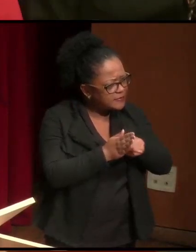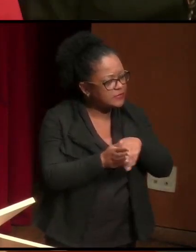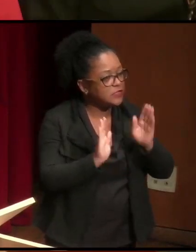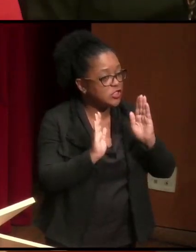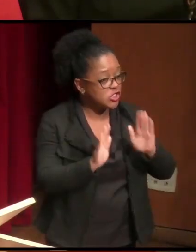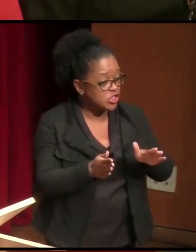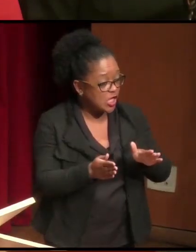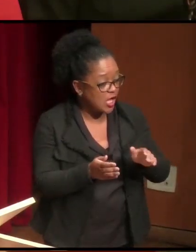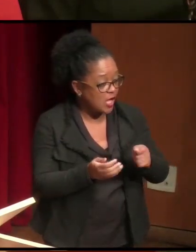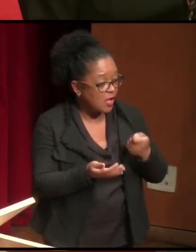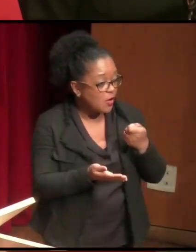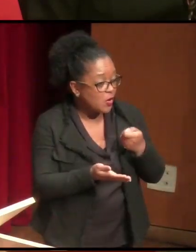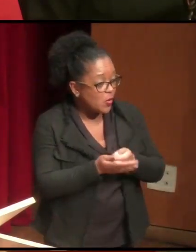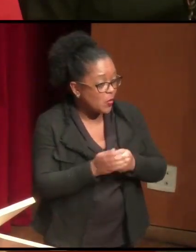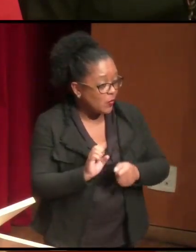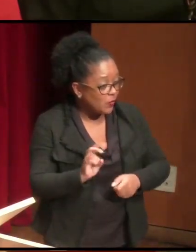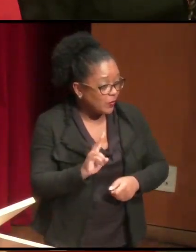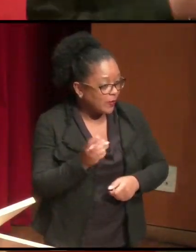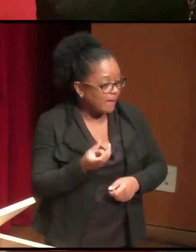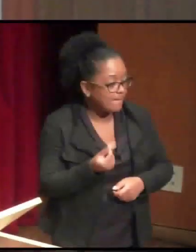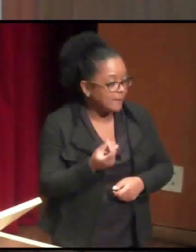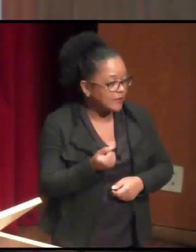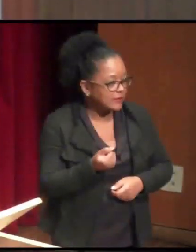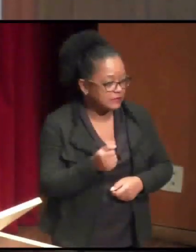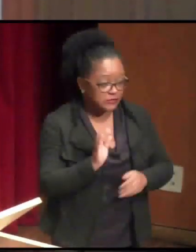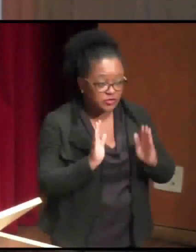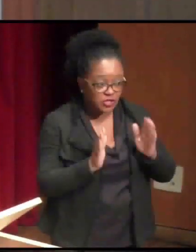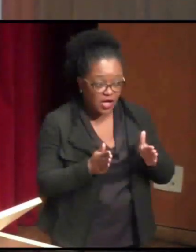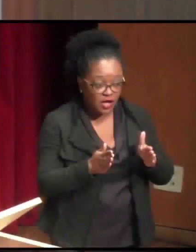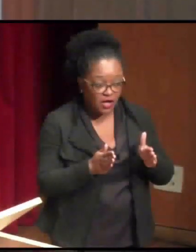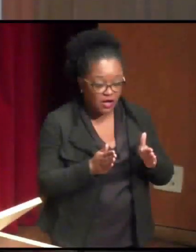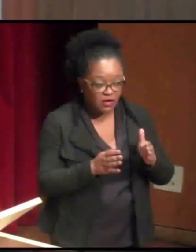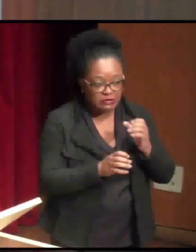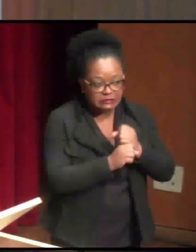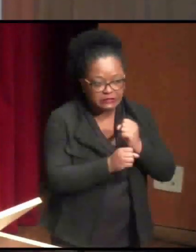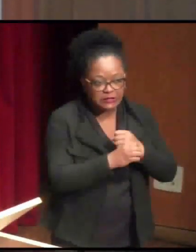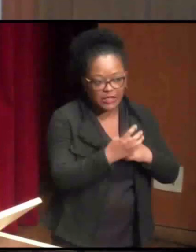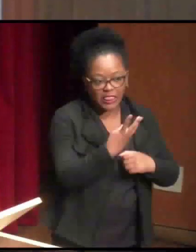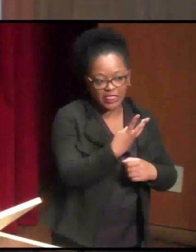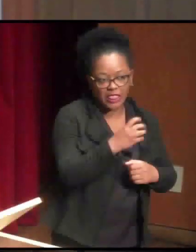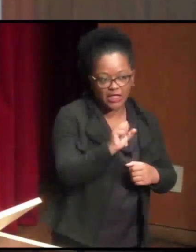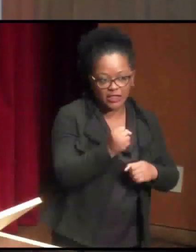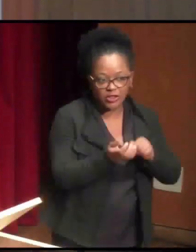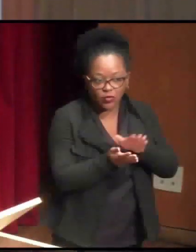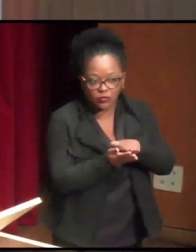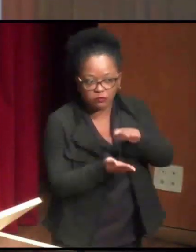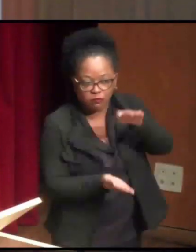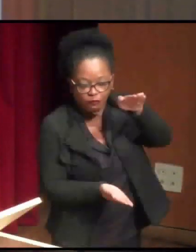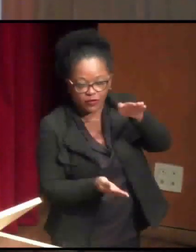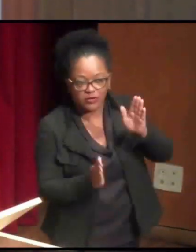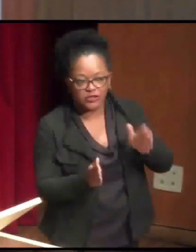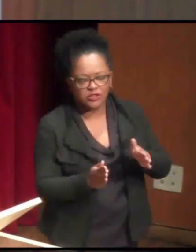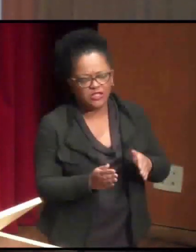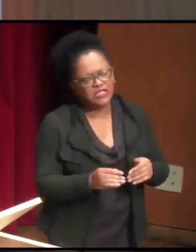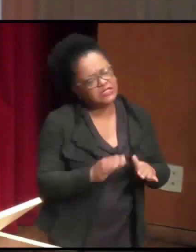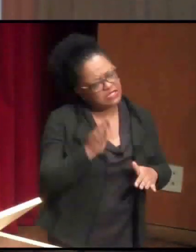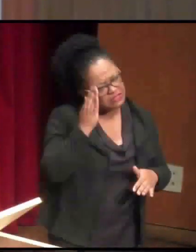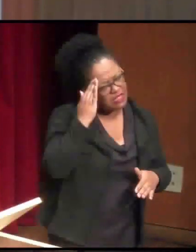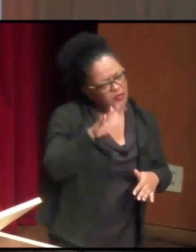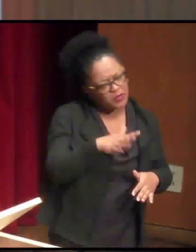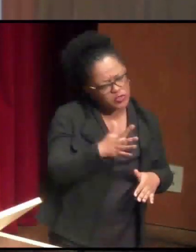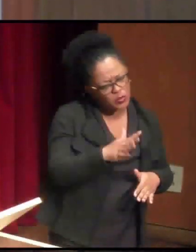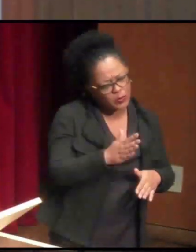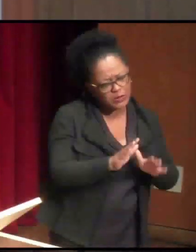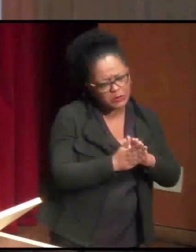quanto custa uma Bíblia dessa com 38 volumes? A gente sabe que uma Bíblia de estudo aí está em torno de